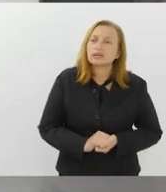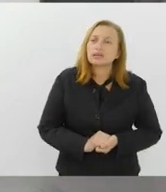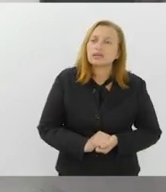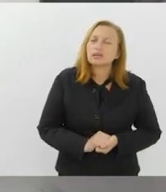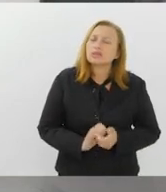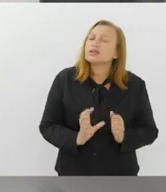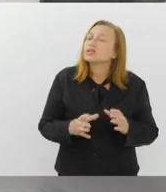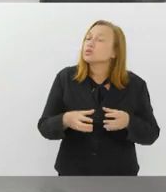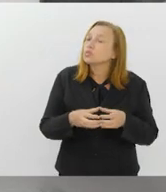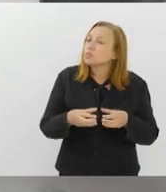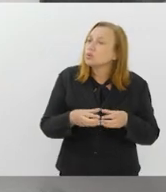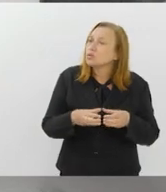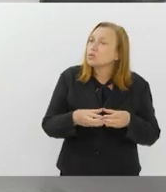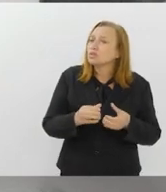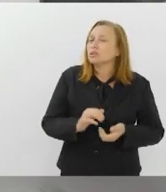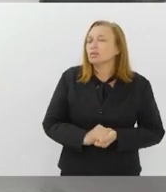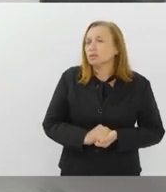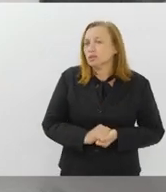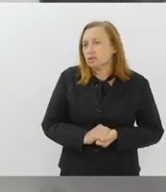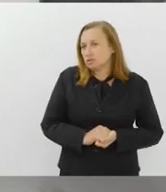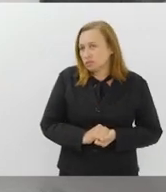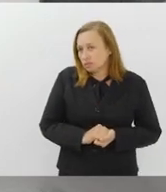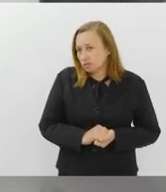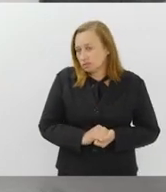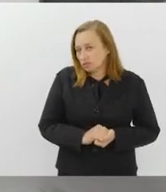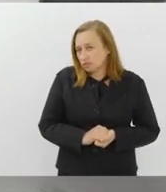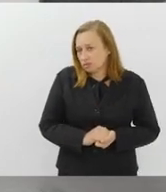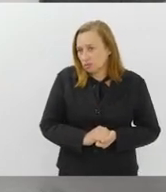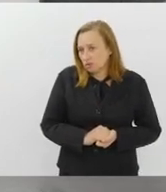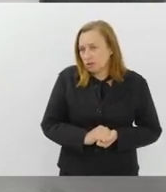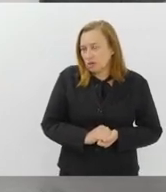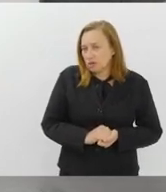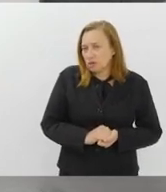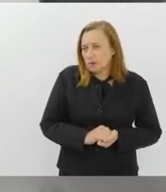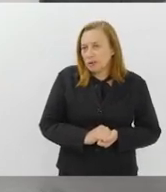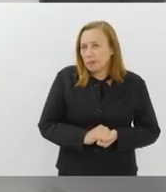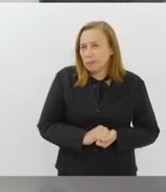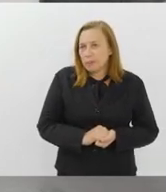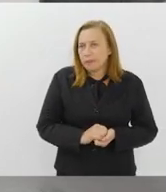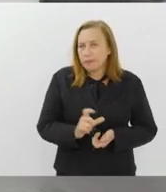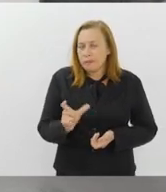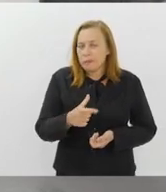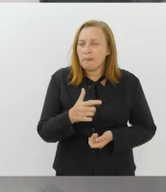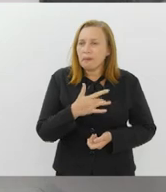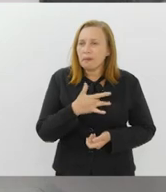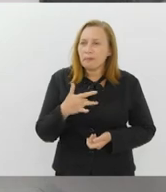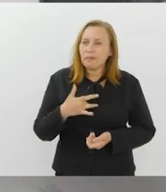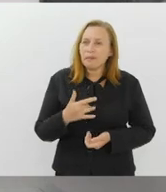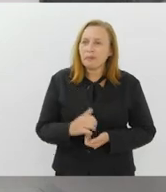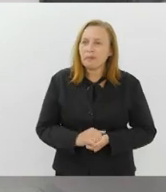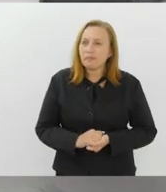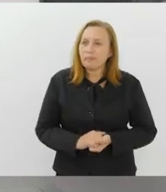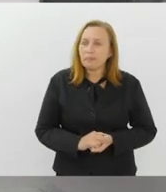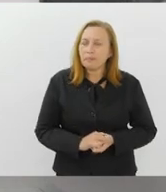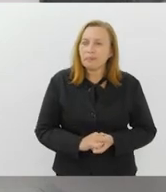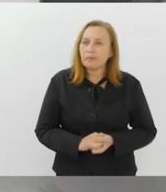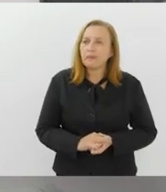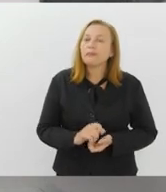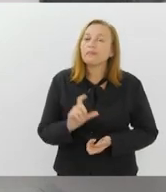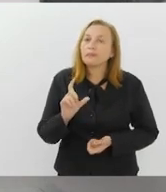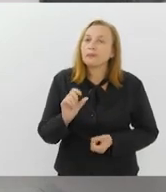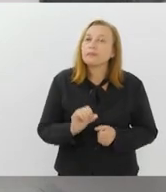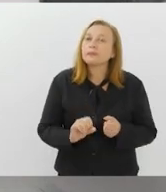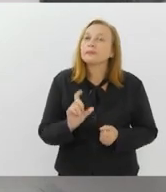esse grupo, que reúne as operadoras de planos de saúde, o que foi